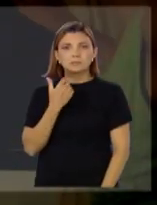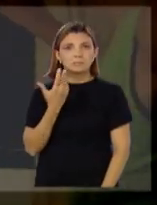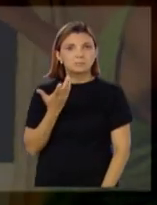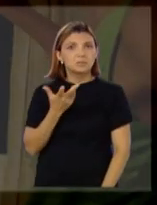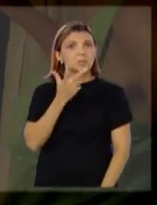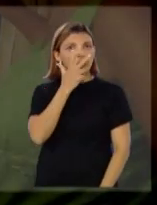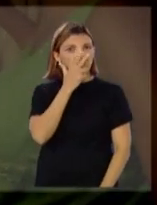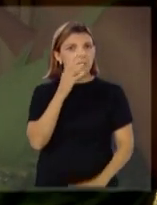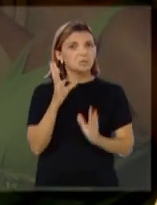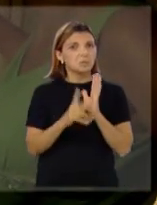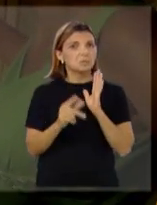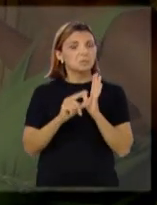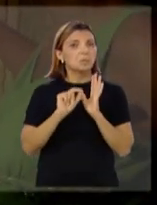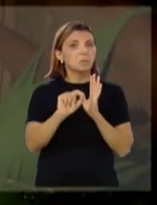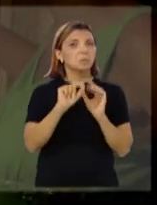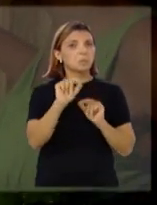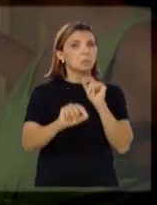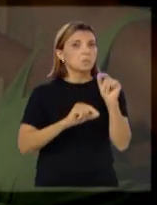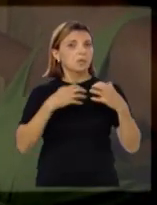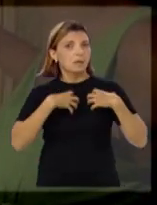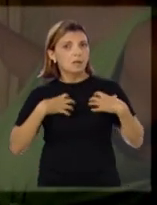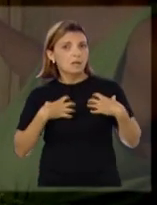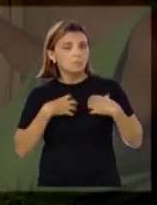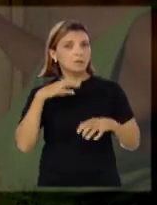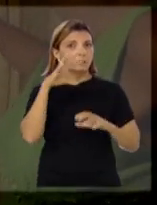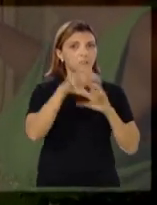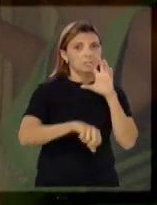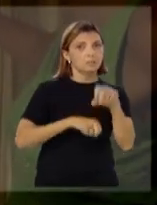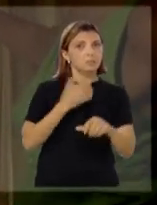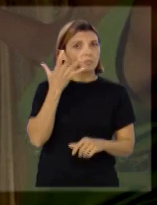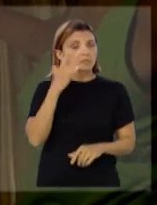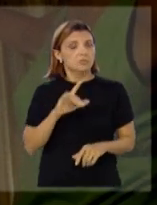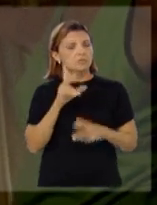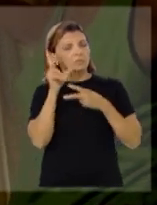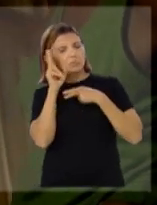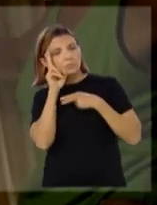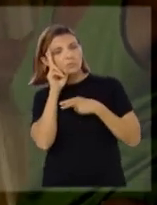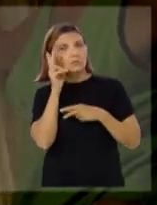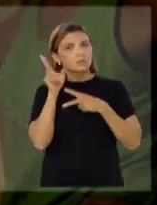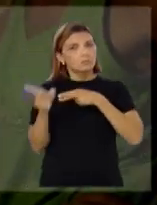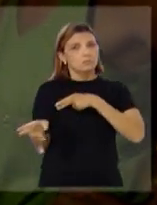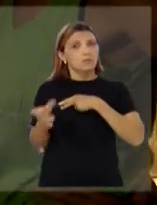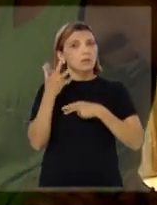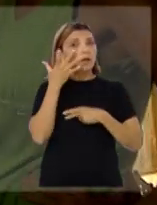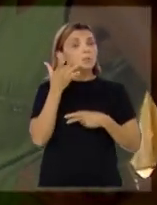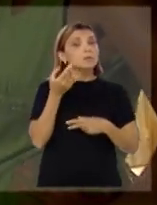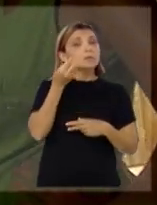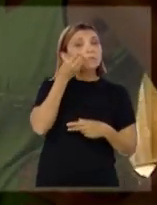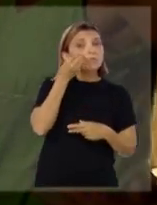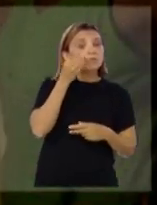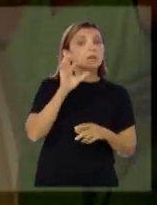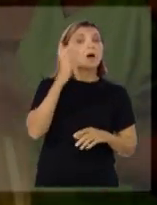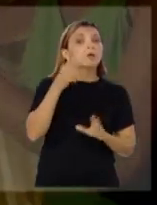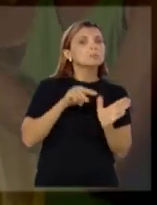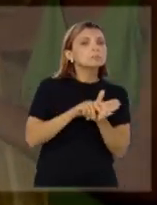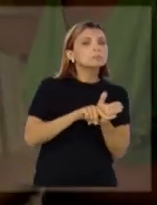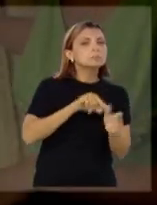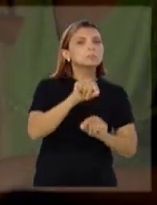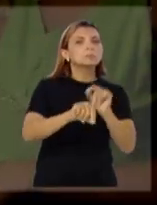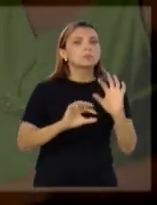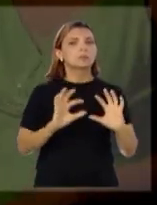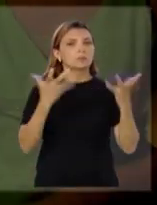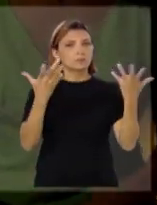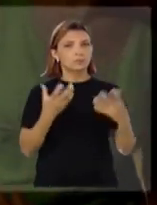Será que é ladrão? Está com jeito de crime ambiental. Pode ser tráfico de animais. Ai, não sei. É melhor a gente dormir, Thiago, porque amanhã eu tô nessa, viu? Quero participar